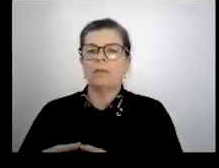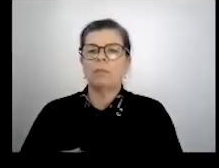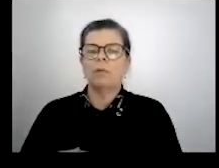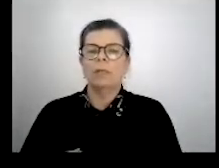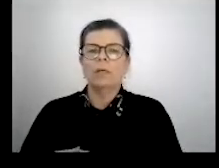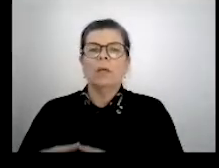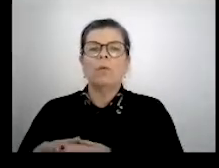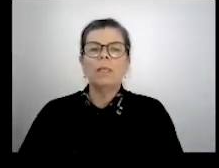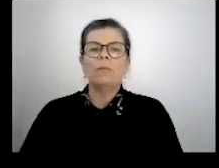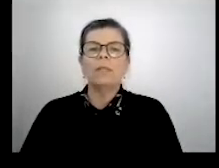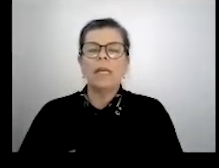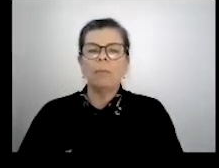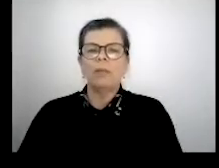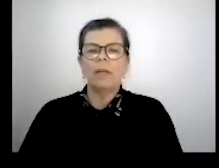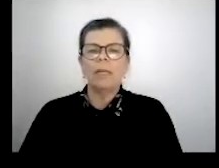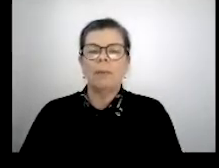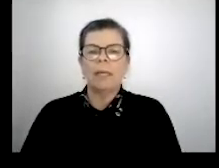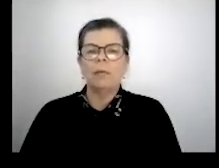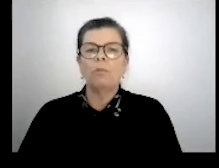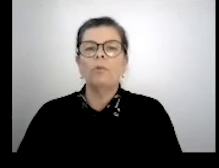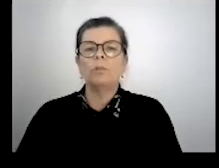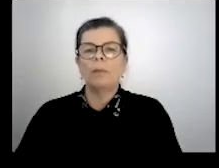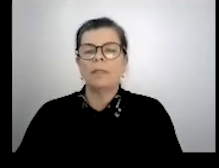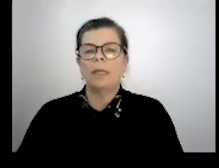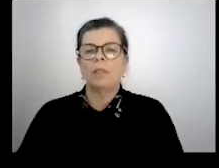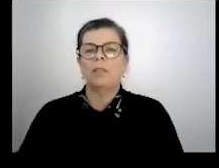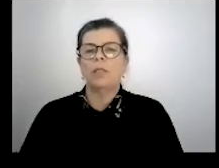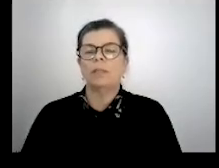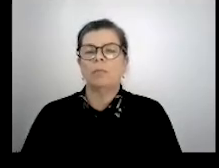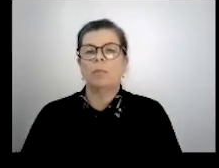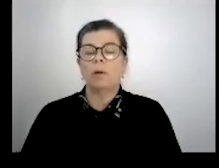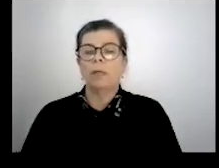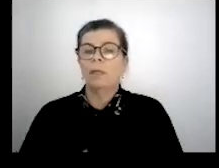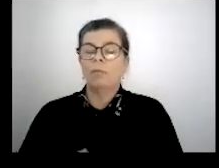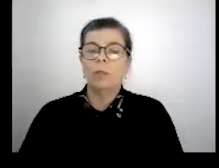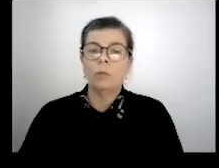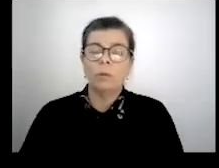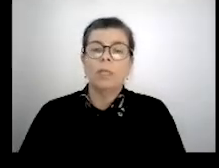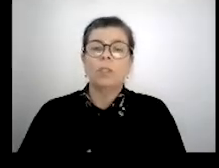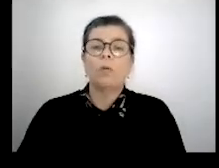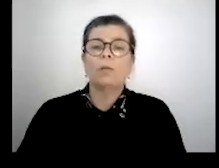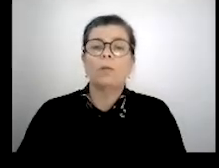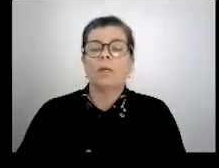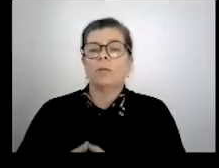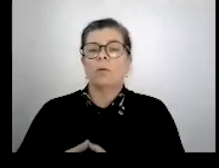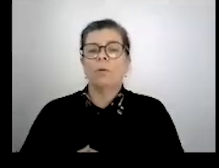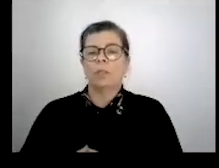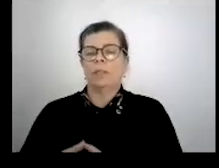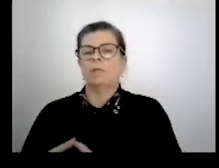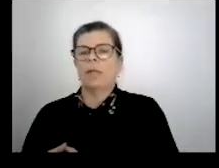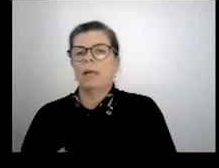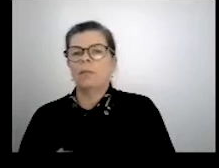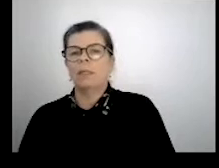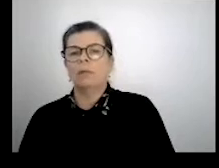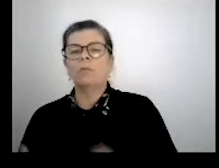eles estavam simulando quanto tempo levaria para ir o último paciente, indicação para o bloco, e foi em torno de 4 horas. Hoje,